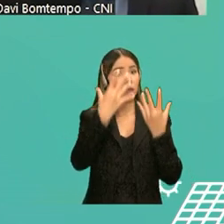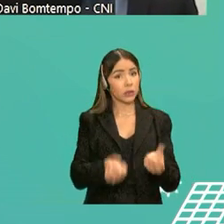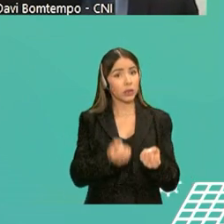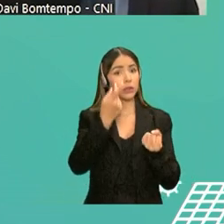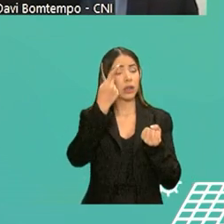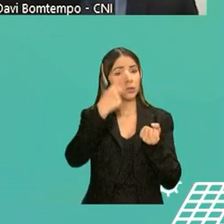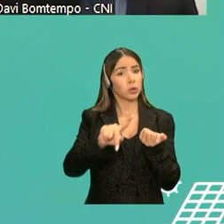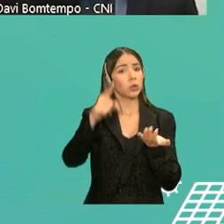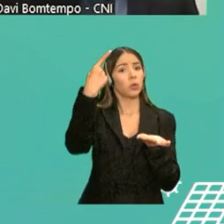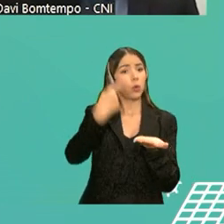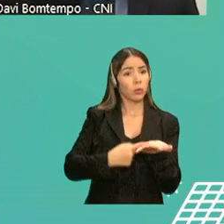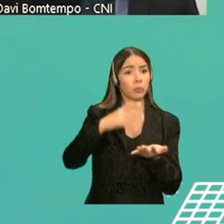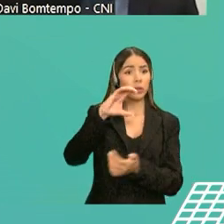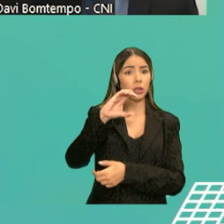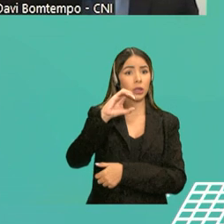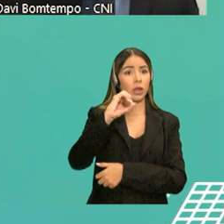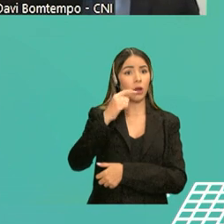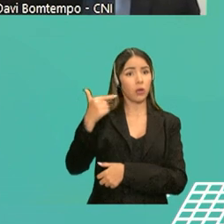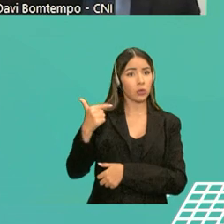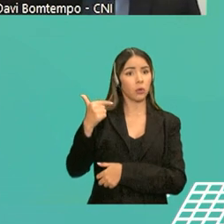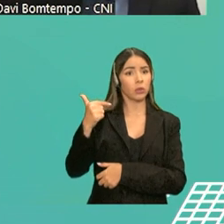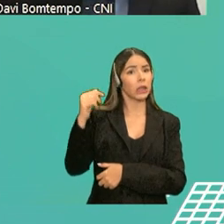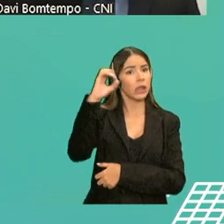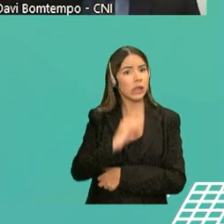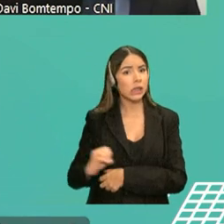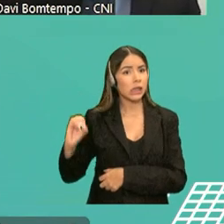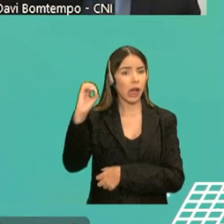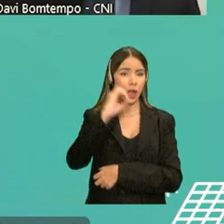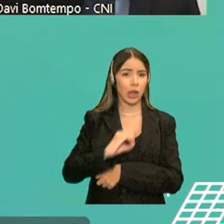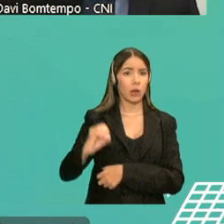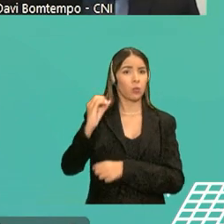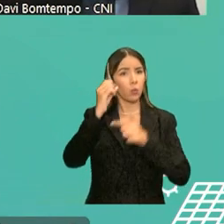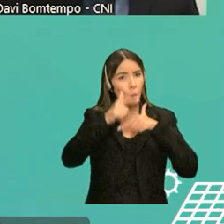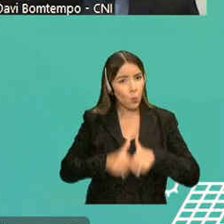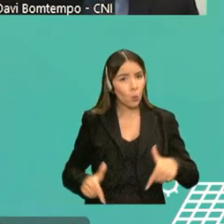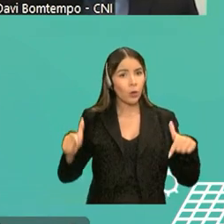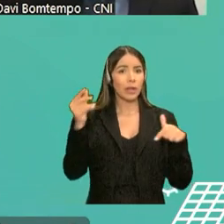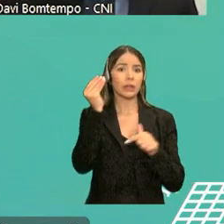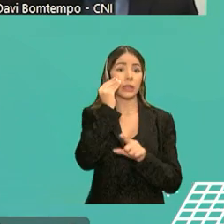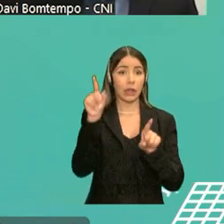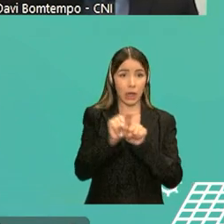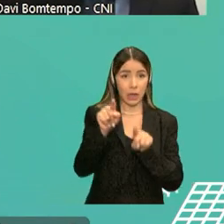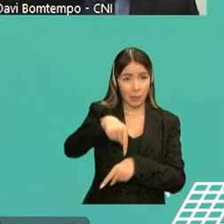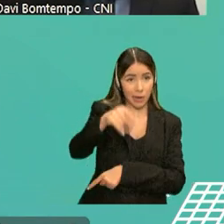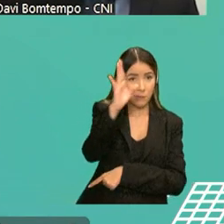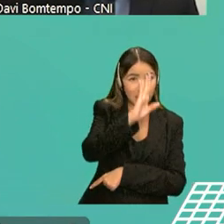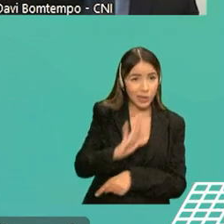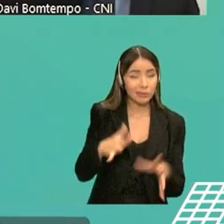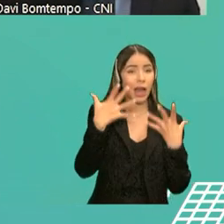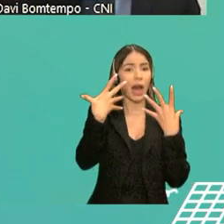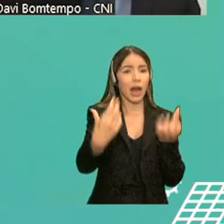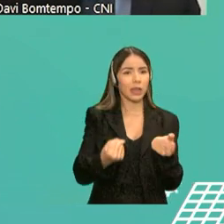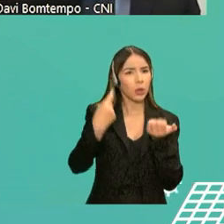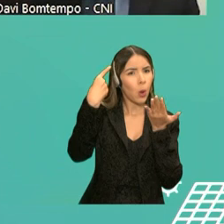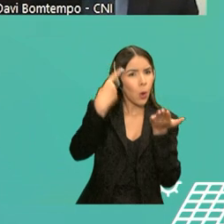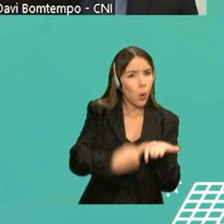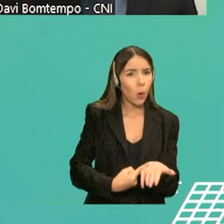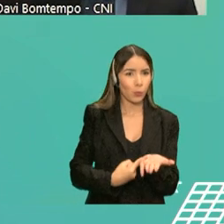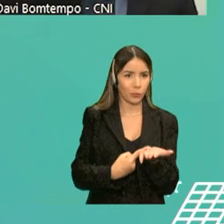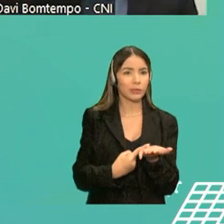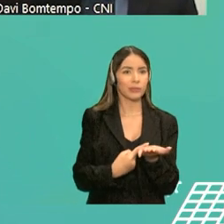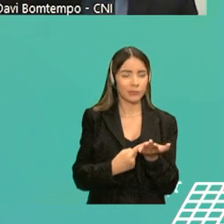zero, de neutralidade de emissões em 2050, né? Exemplo do próprio Brasil, que assumiu esse compromisso, né?